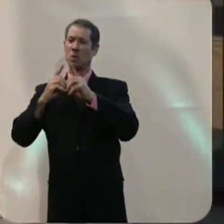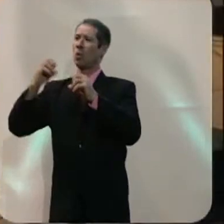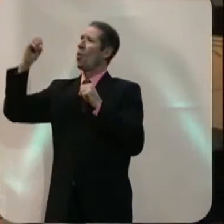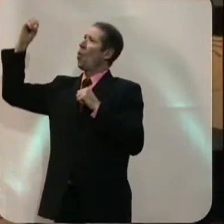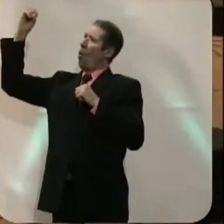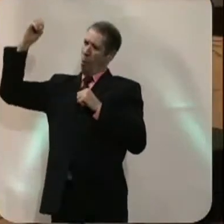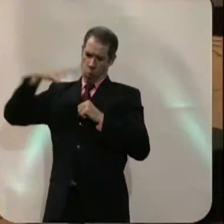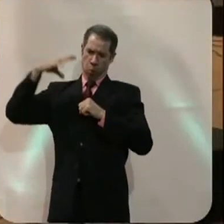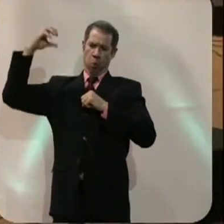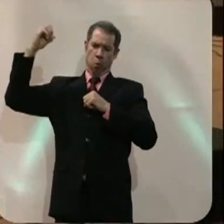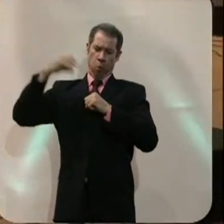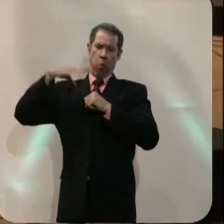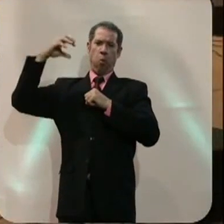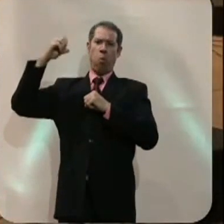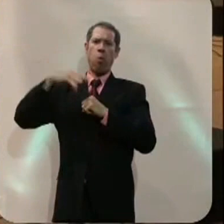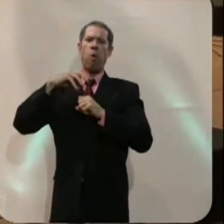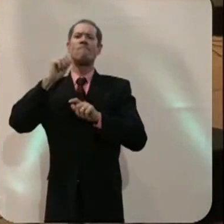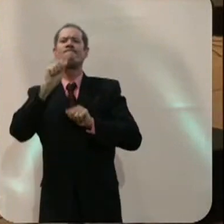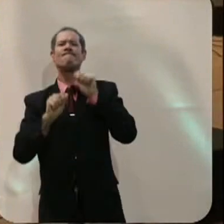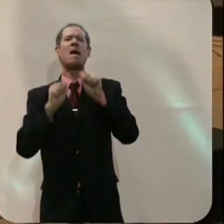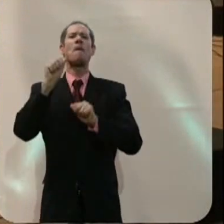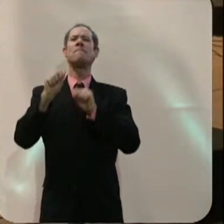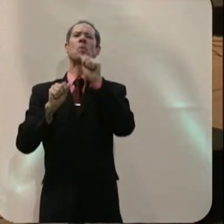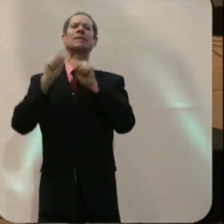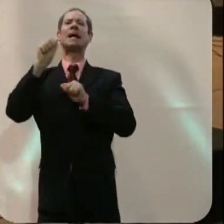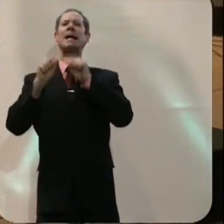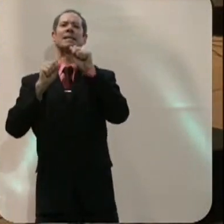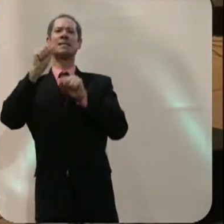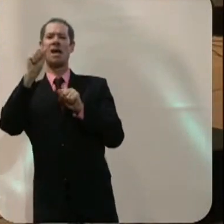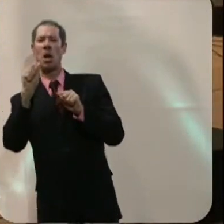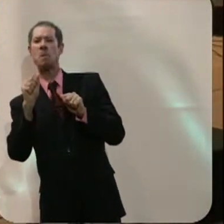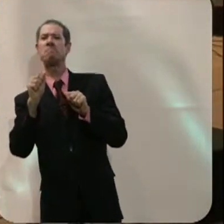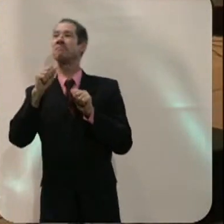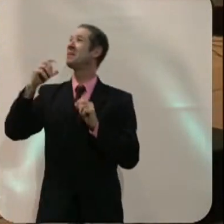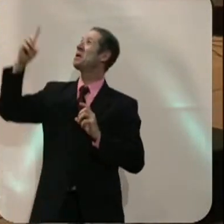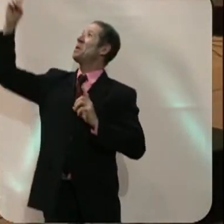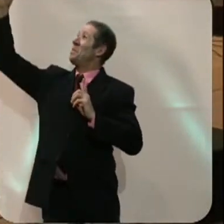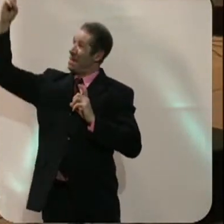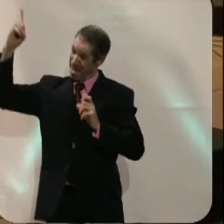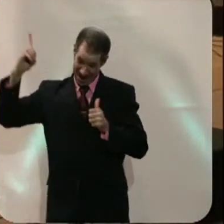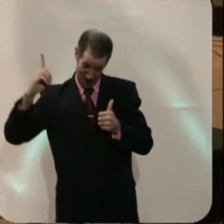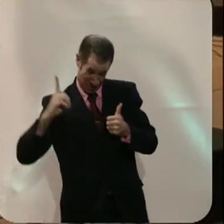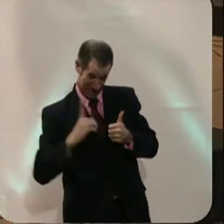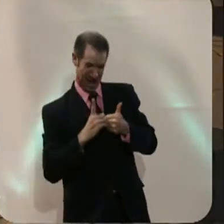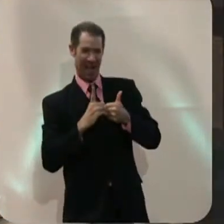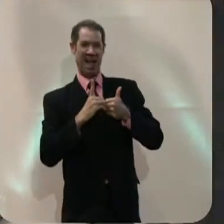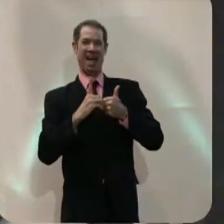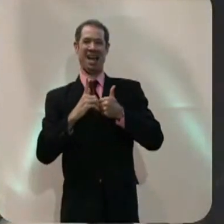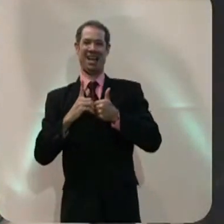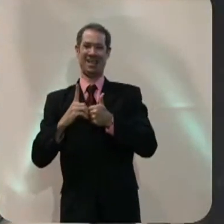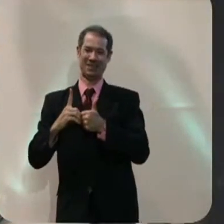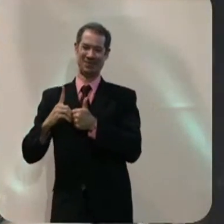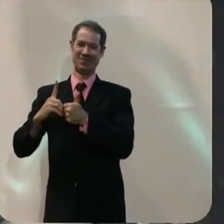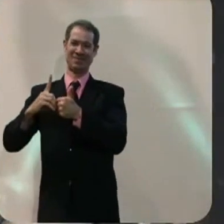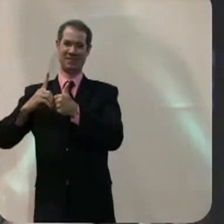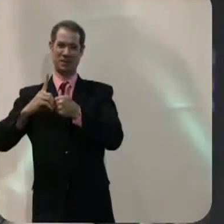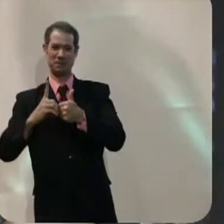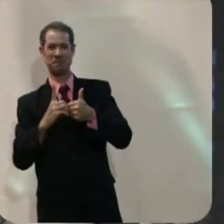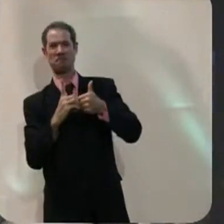Traz luz para as sombras, escala as montanhas pra me